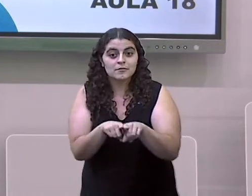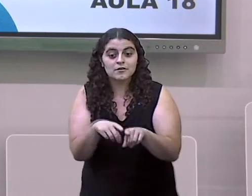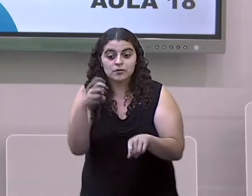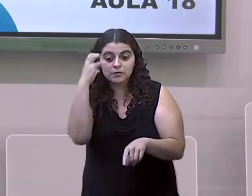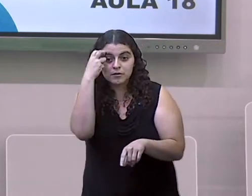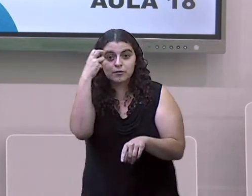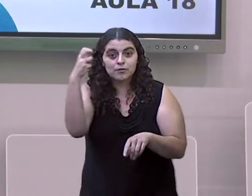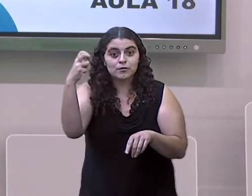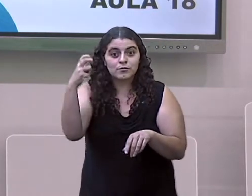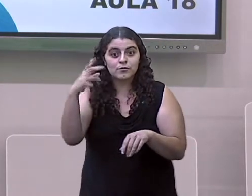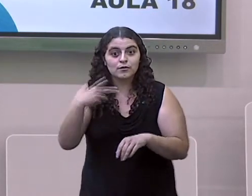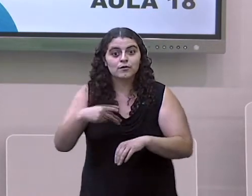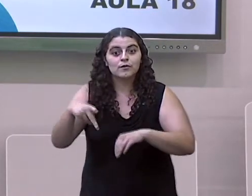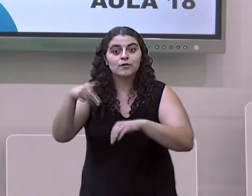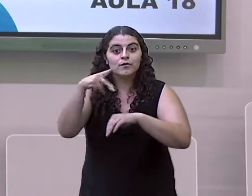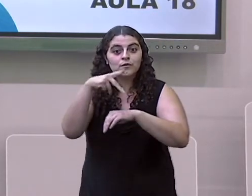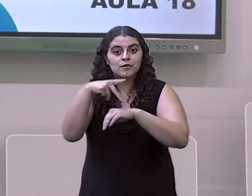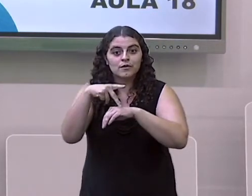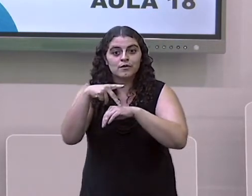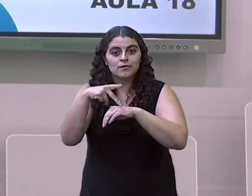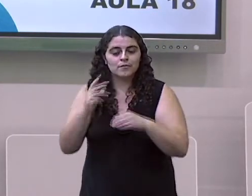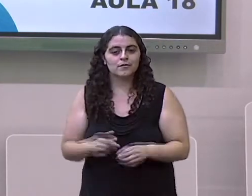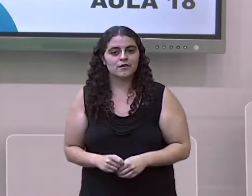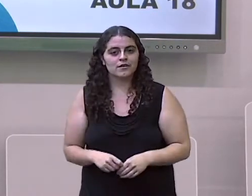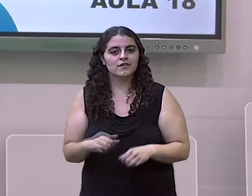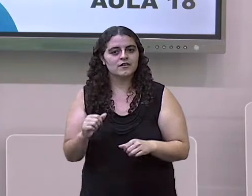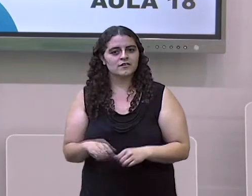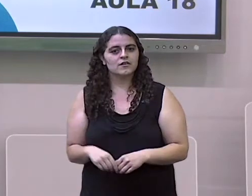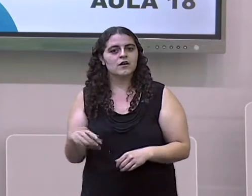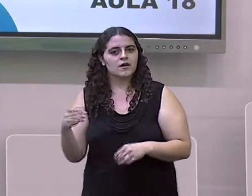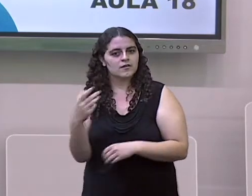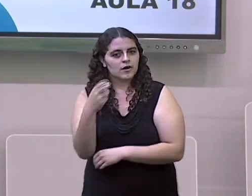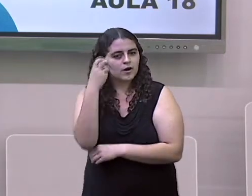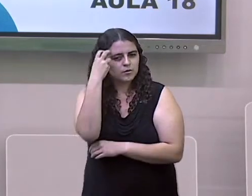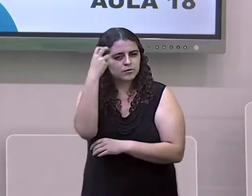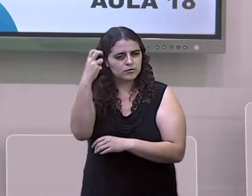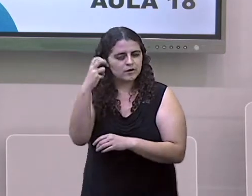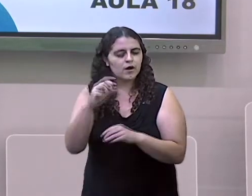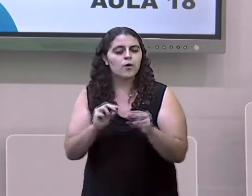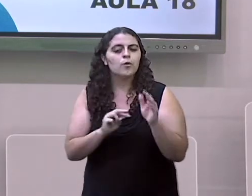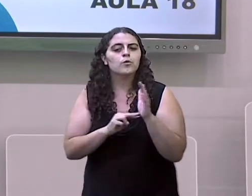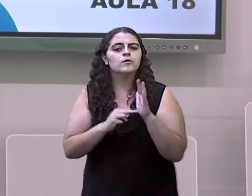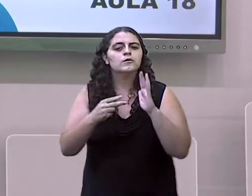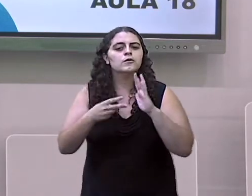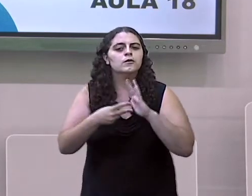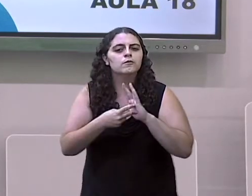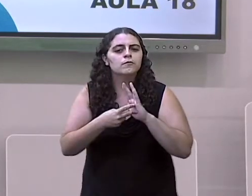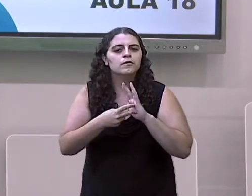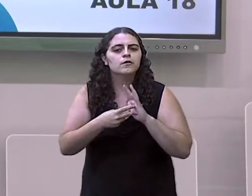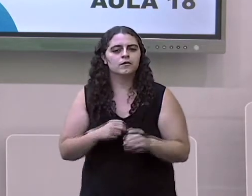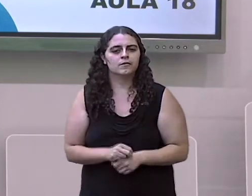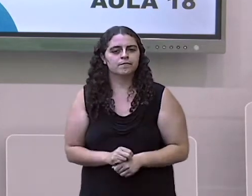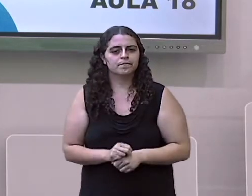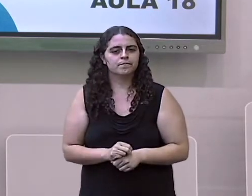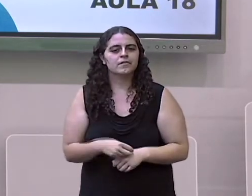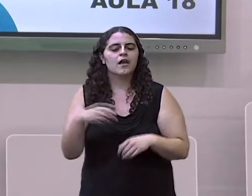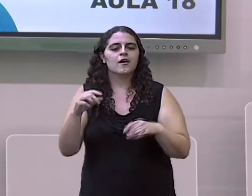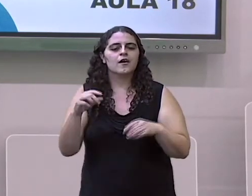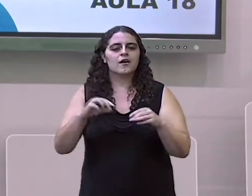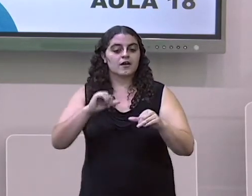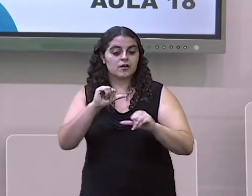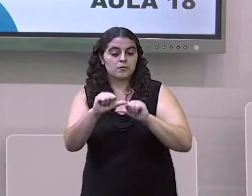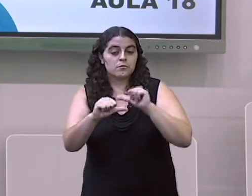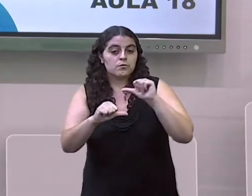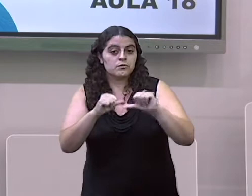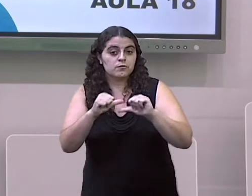como paisagem modificada, como trazem alguns livros didáticos. Essa aula também vamos fazer algumas referências sobre assunto